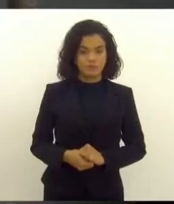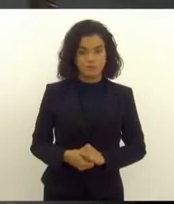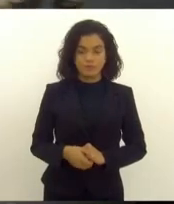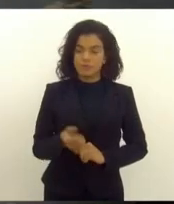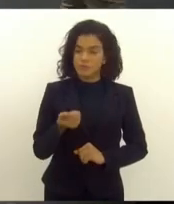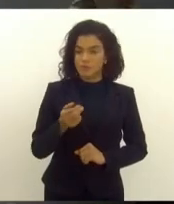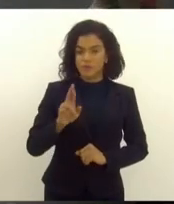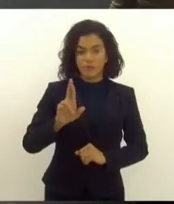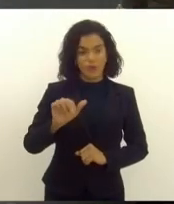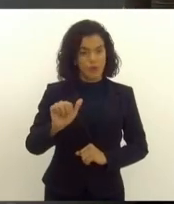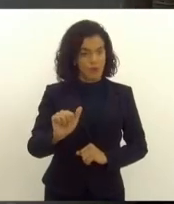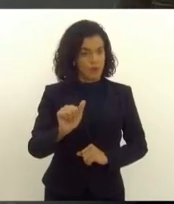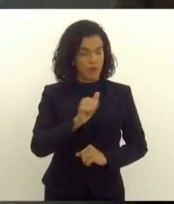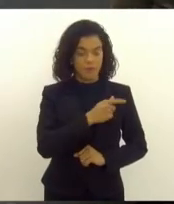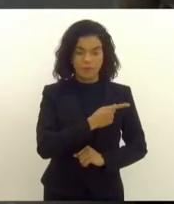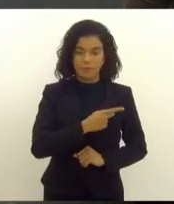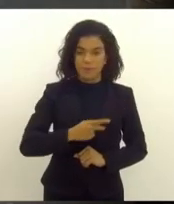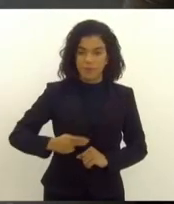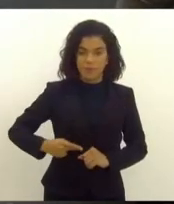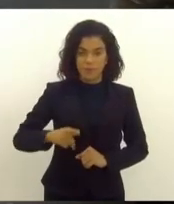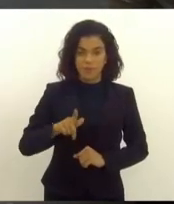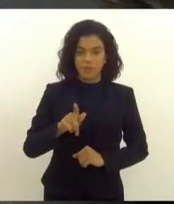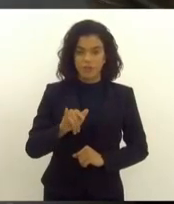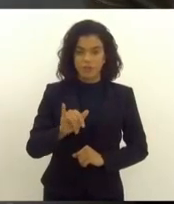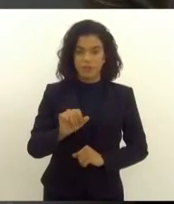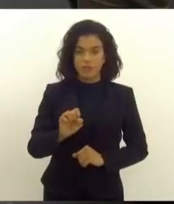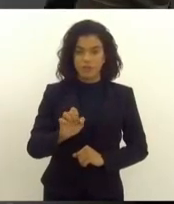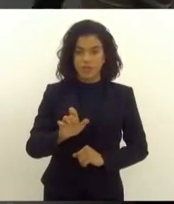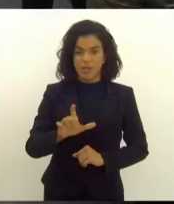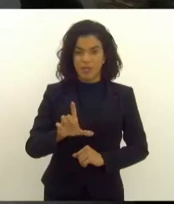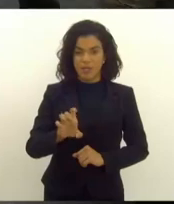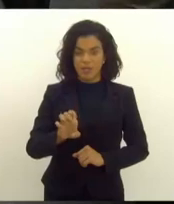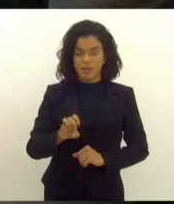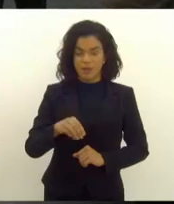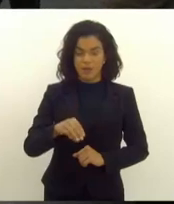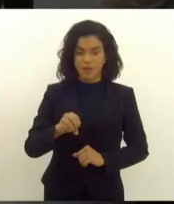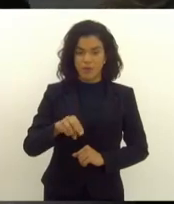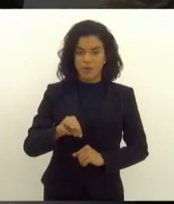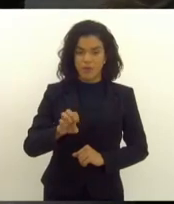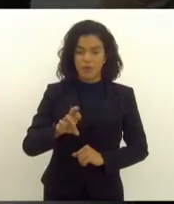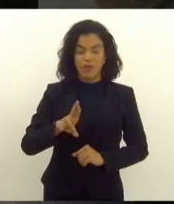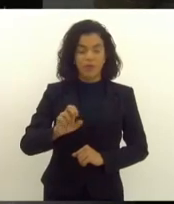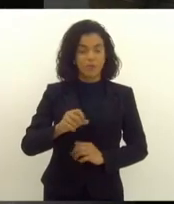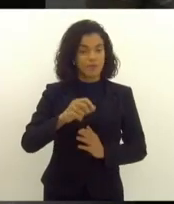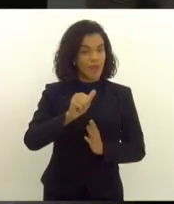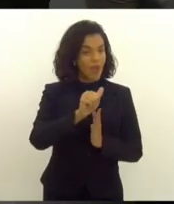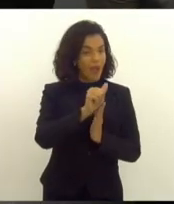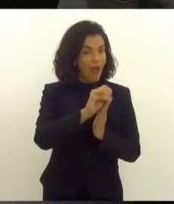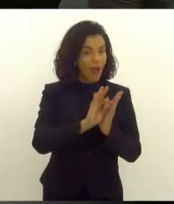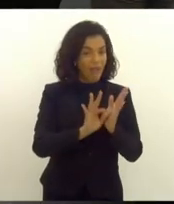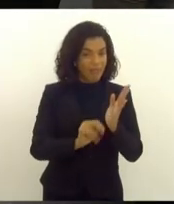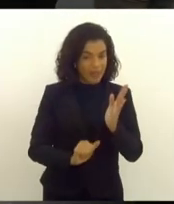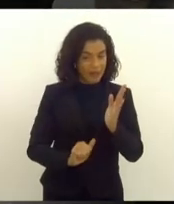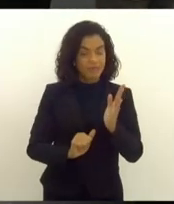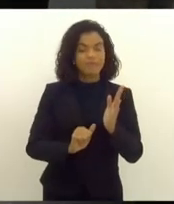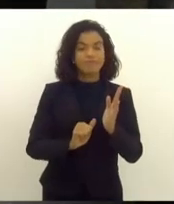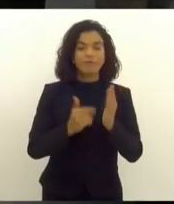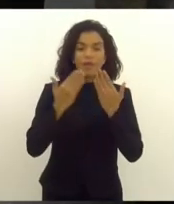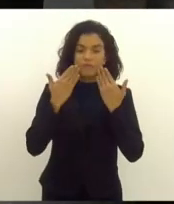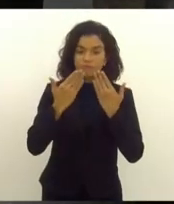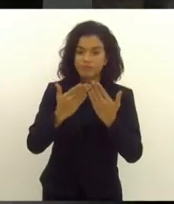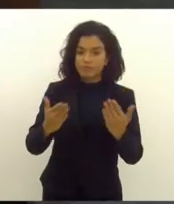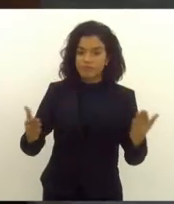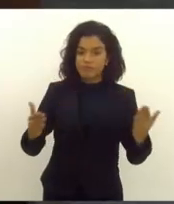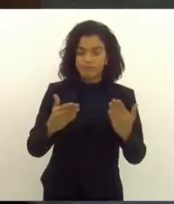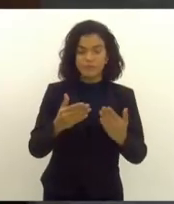Presidente deputada Gisele Monteiro a ata reflete com exatidão o ocorrido na